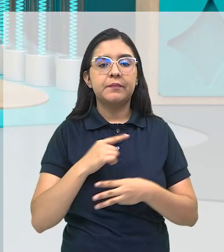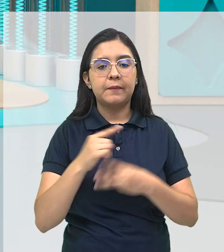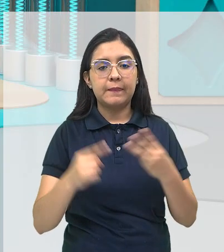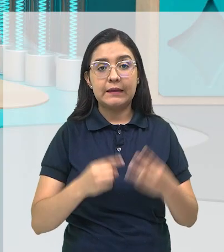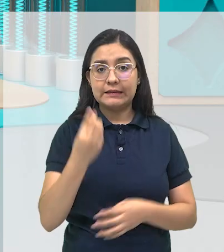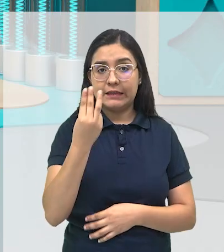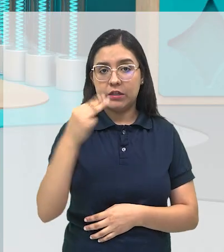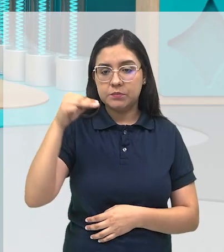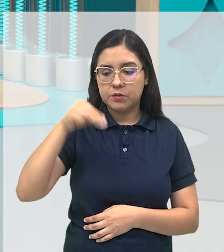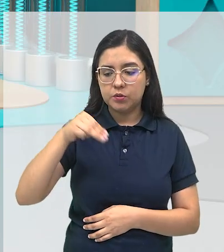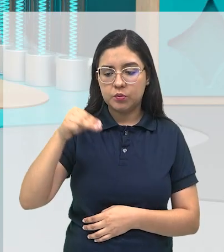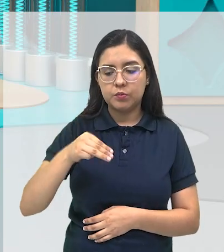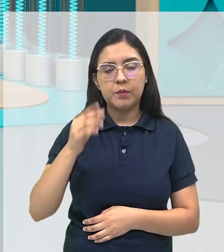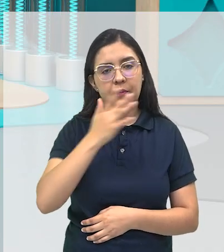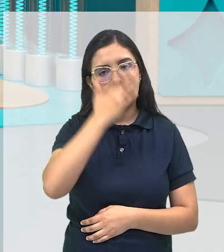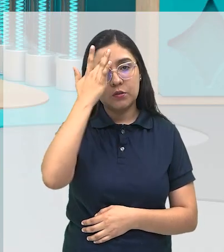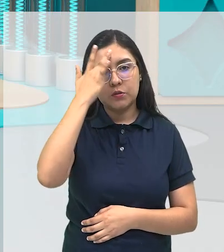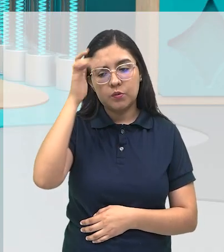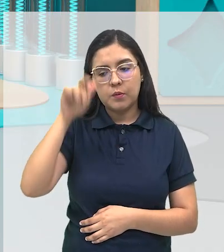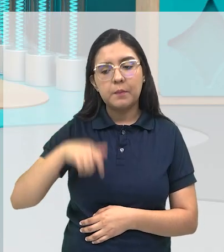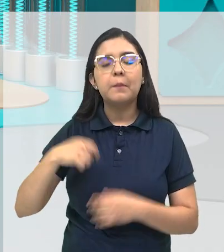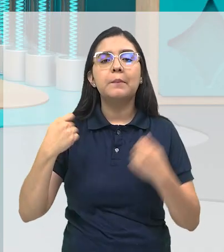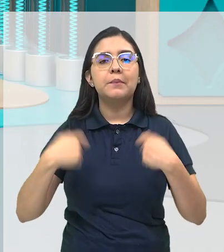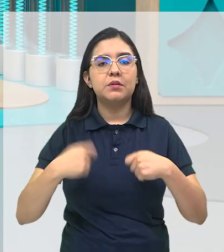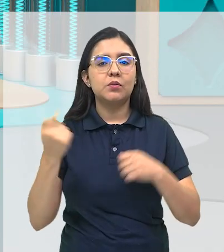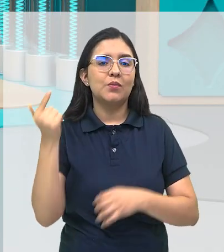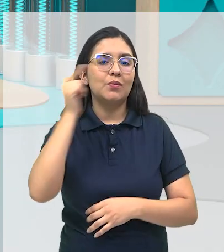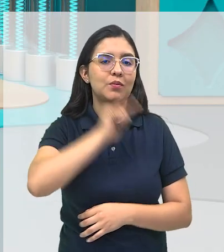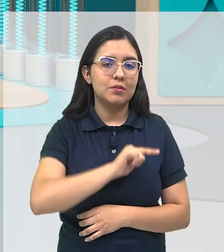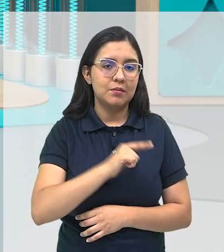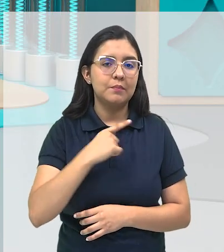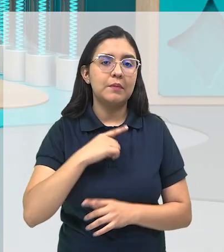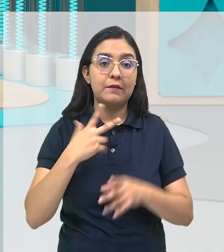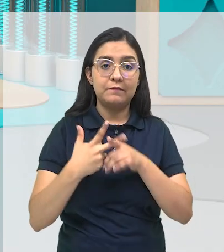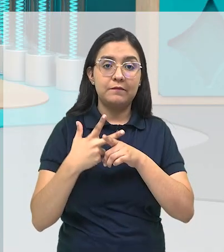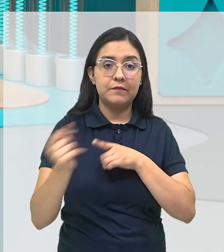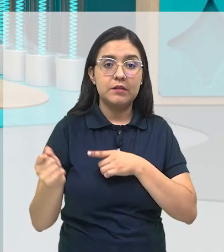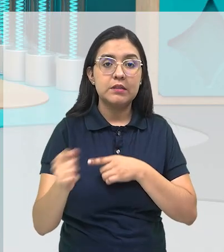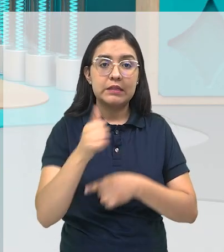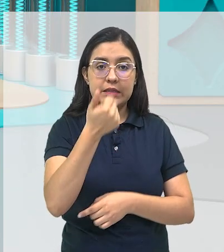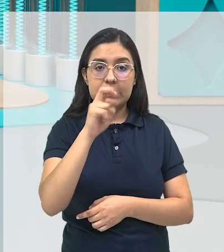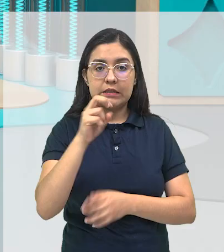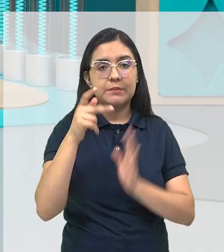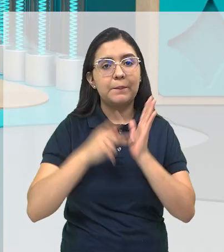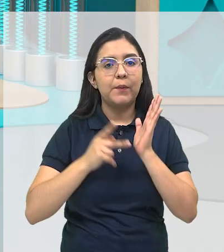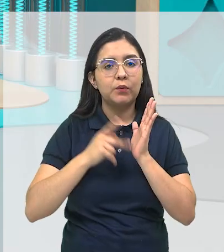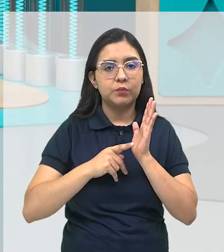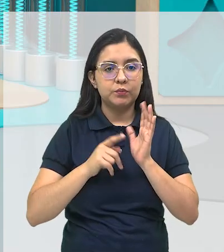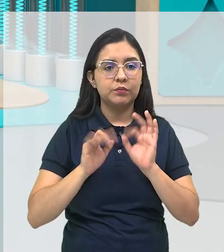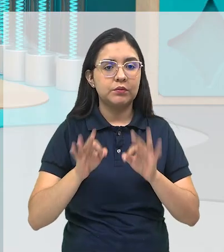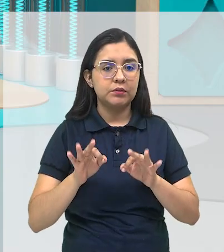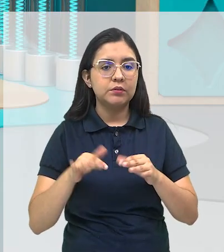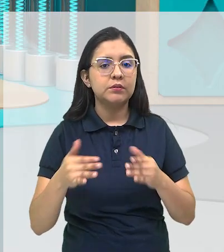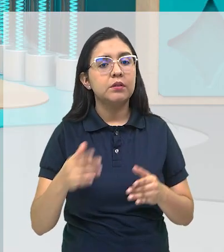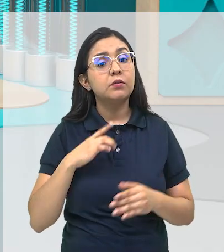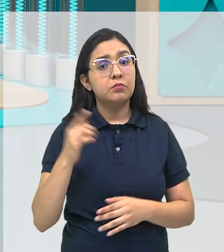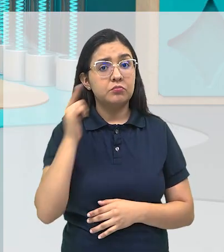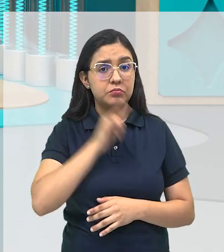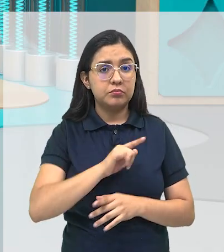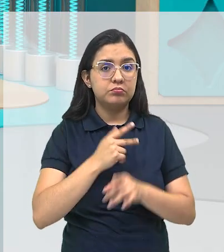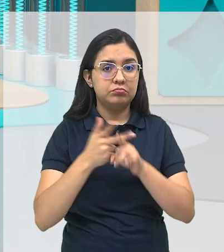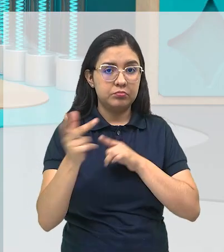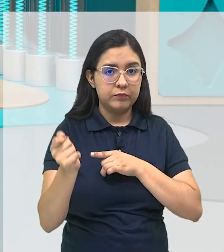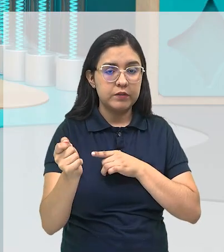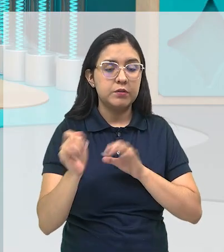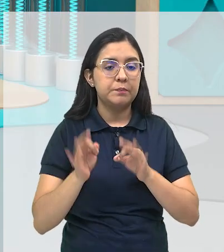de 3 minutos, onde o indivíduo precisa alcançar ali para vencer, né, 15 pontos. Ele alcançando 15 pontos, ele